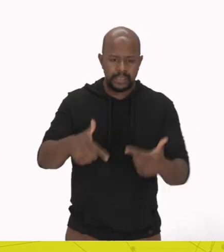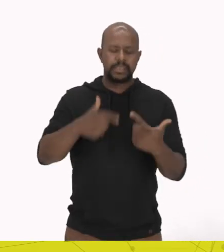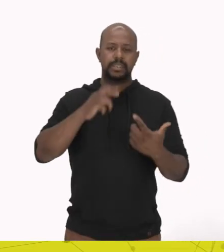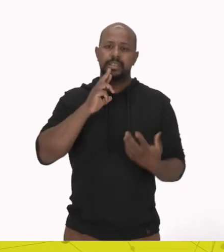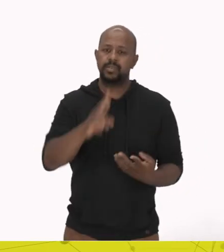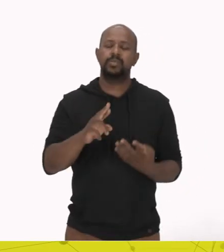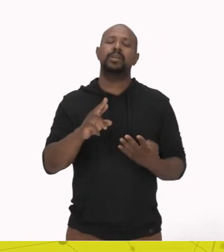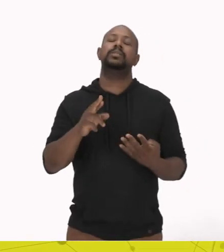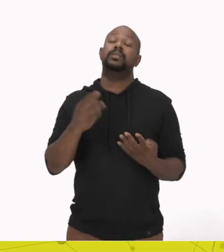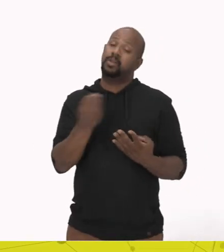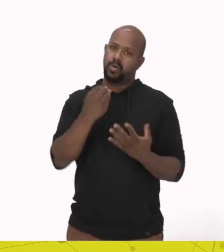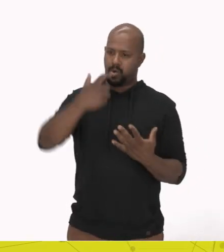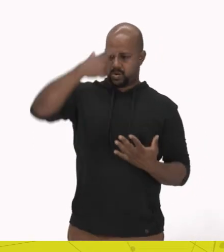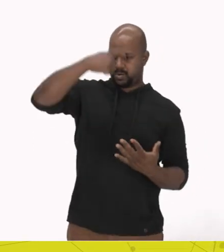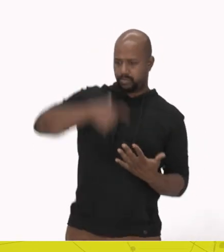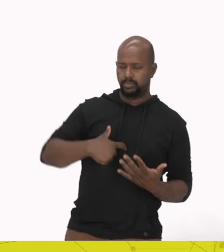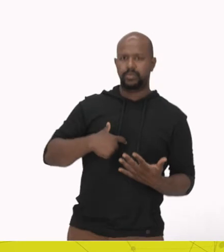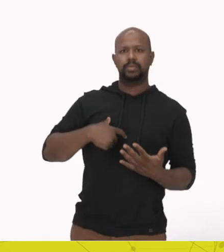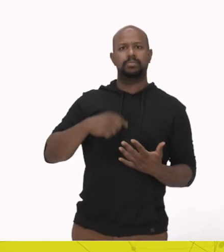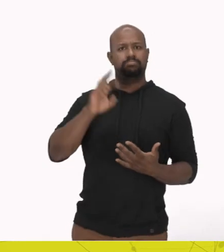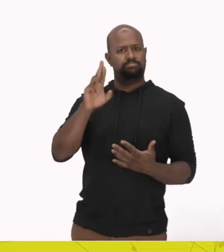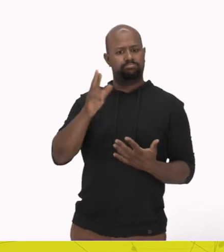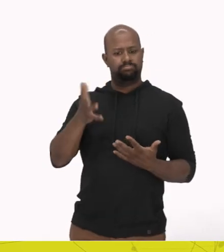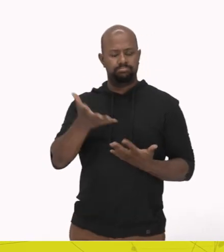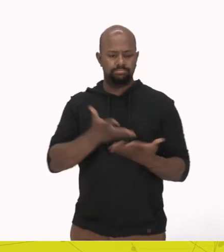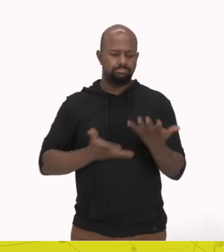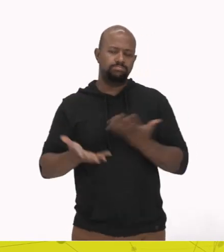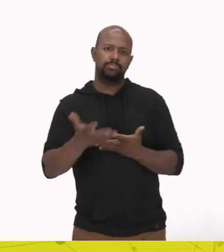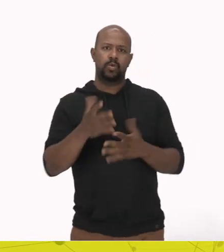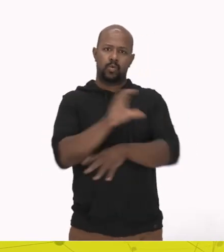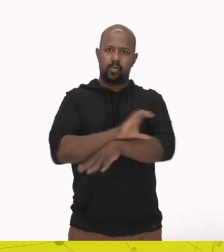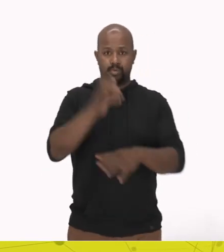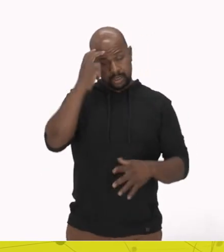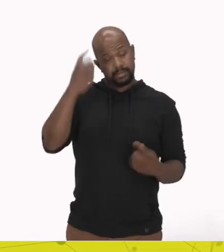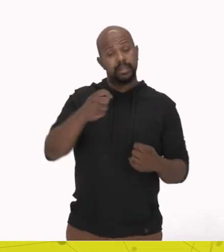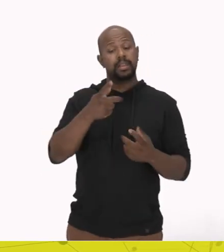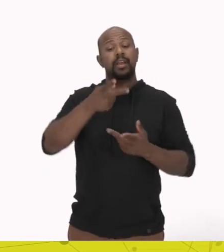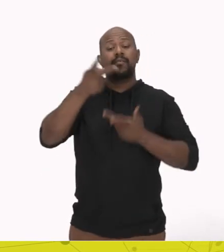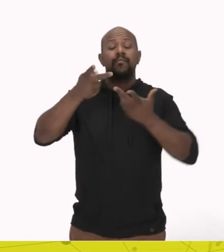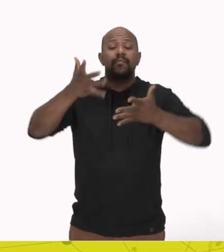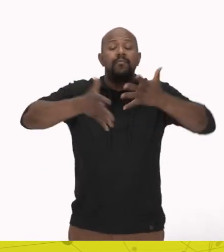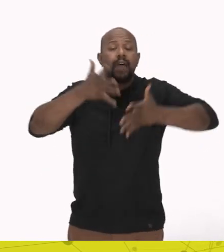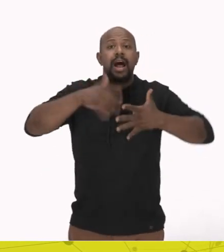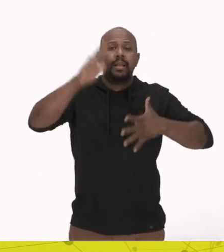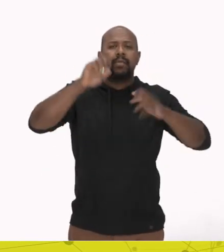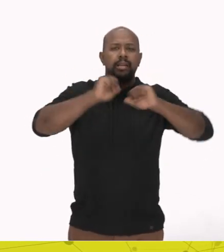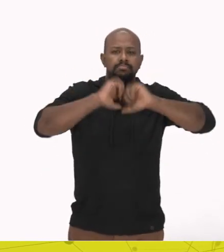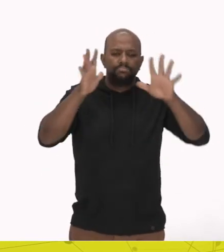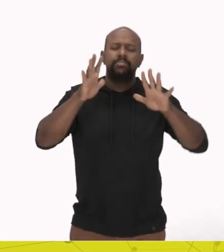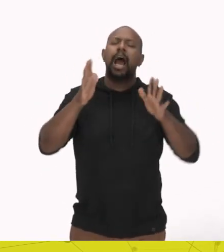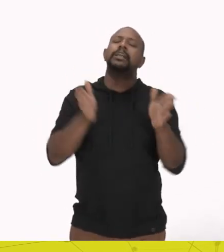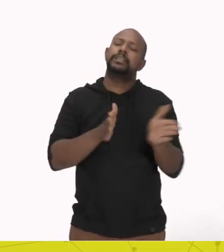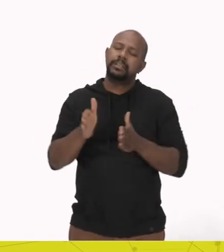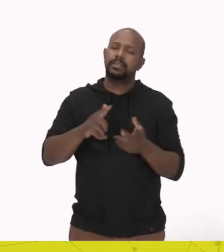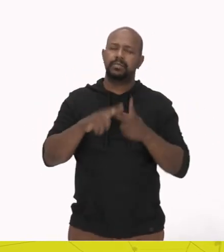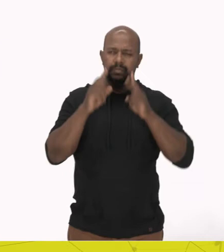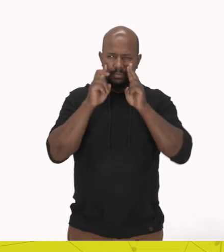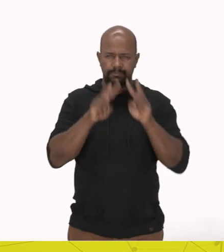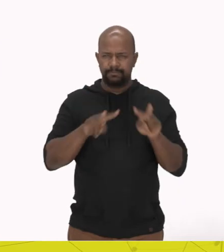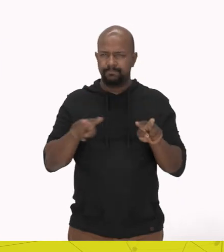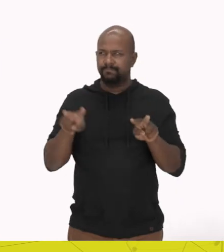reações e como o agente cultural precisa ter, então, uma fala mais acessível e um